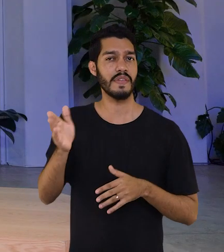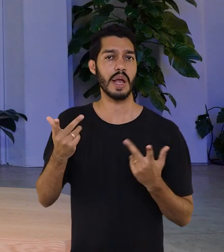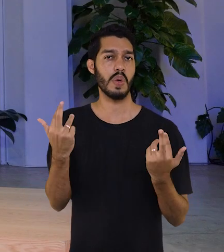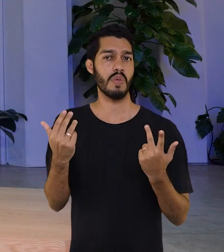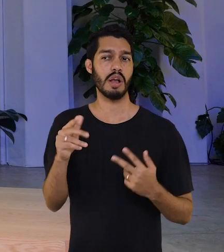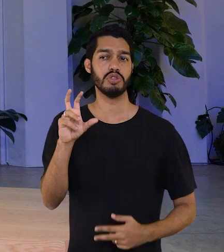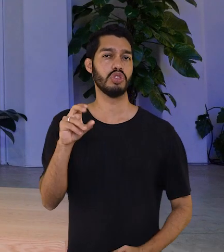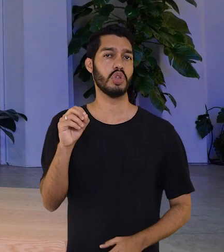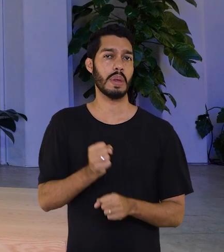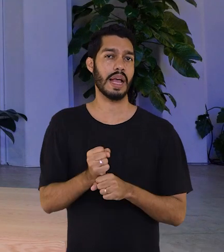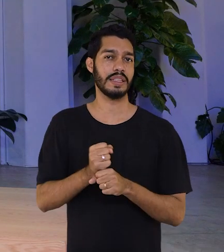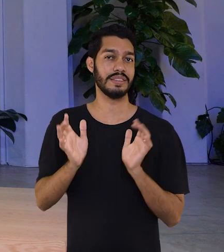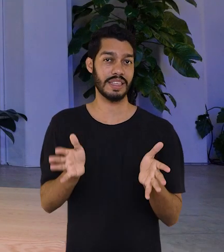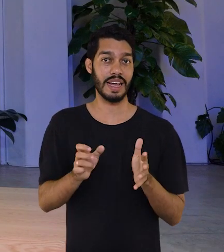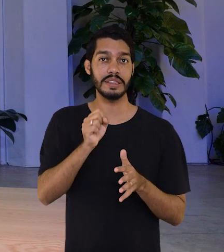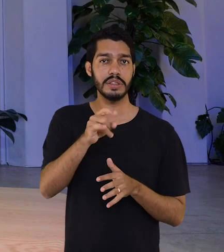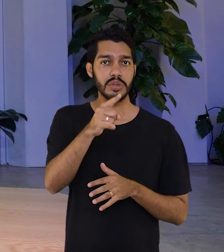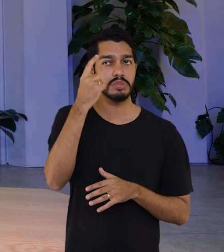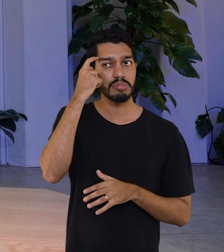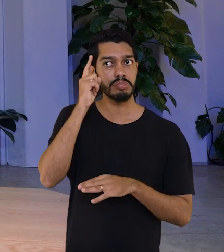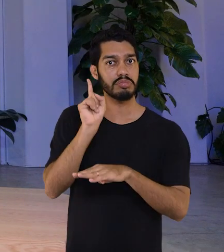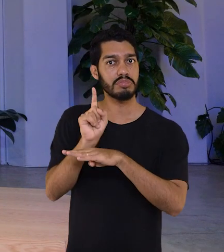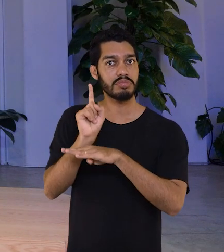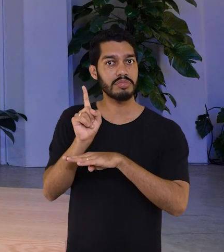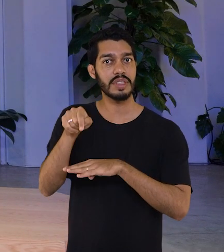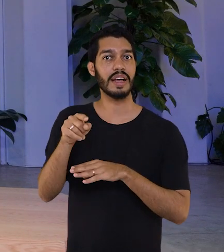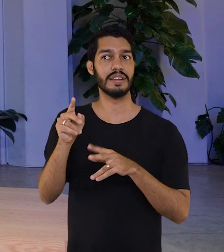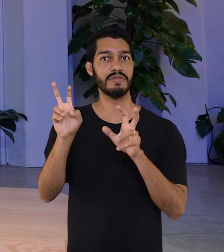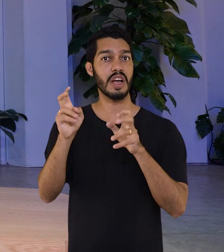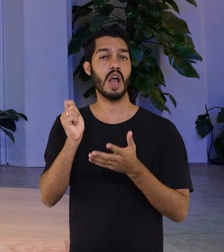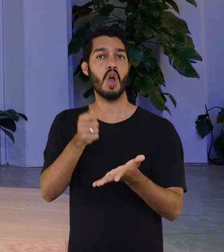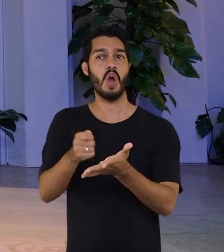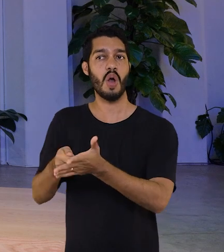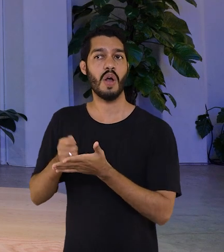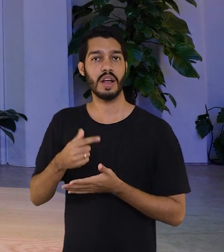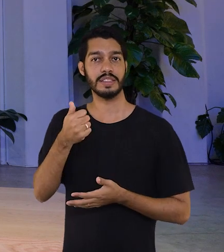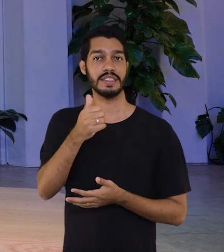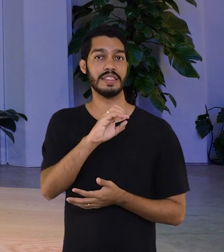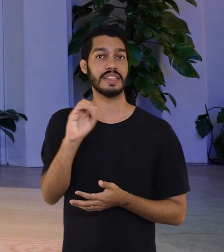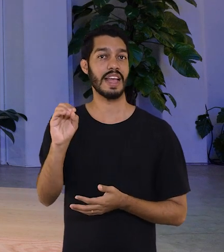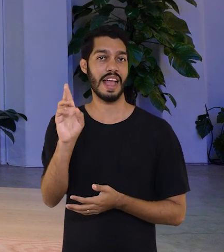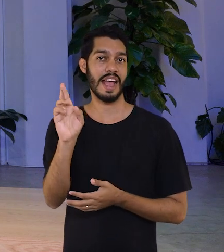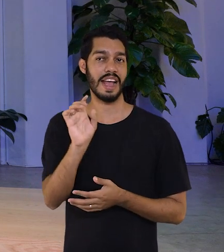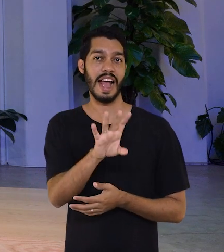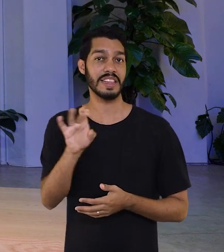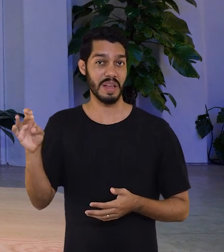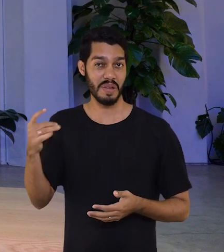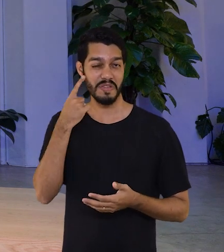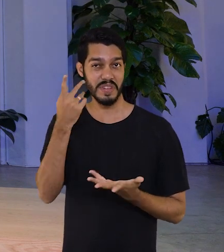anos nos salões de beleza. Aham. Então, se você conseguir fazer um agente de AI que faz tudo salão de beleza e cobrar R$100 de cada um, olha o tamanho do seu